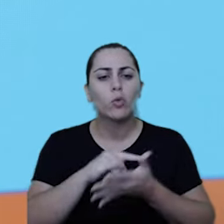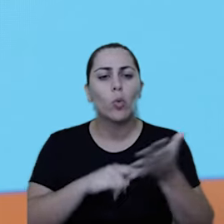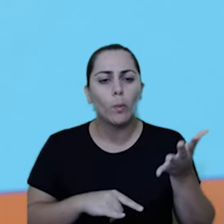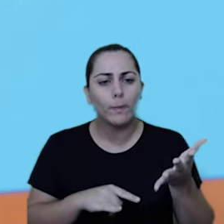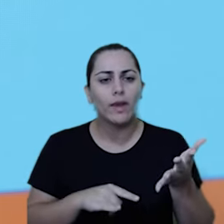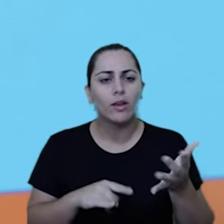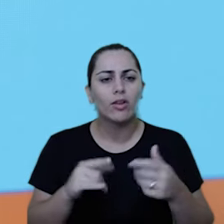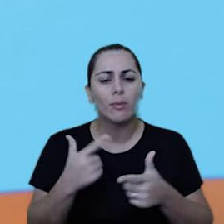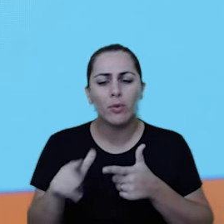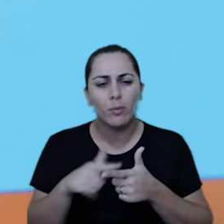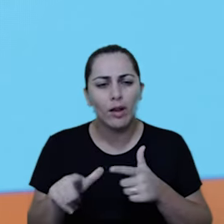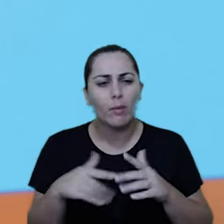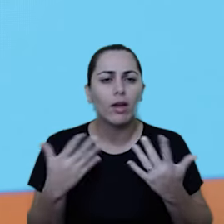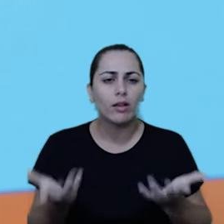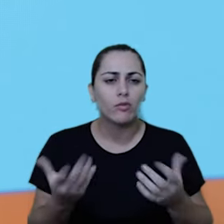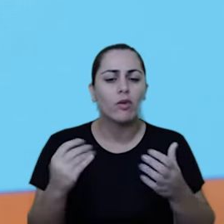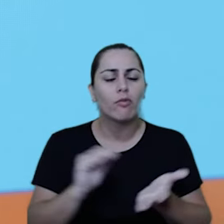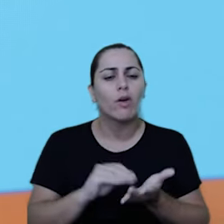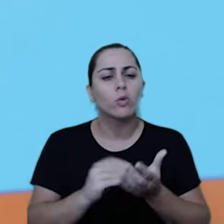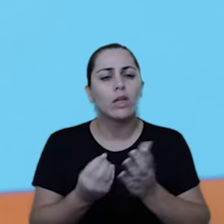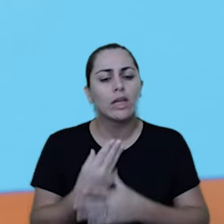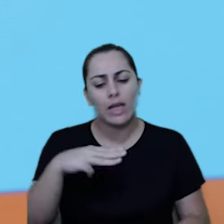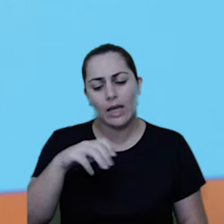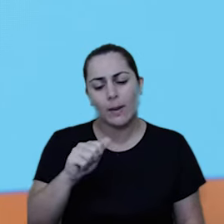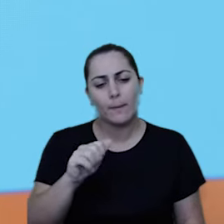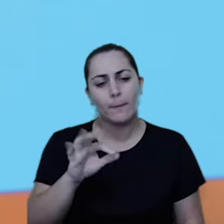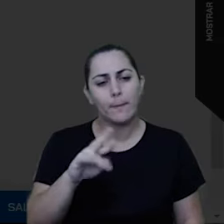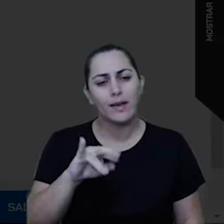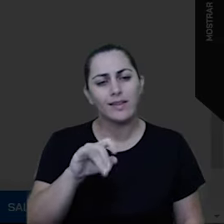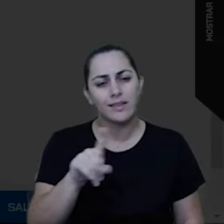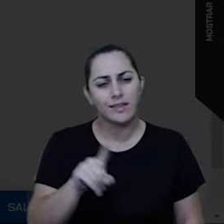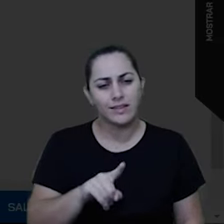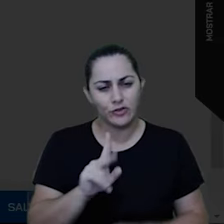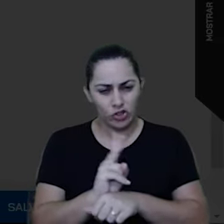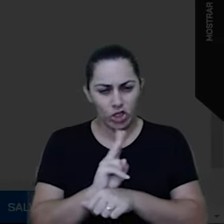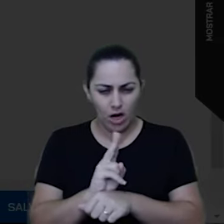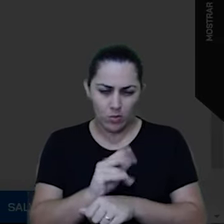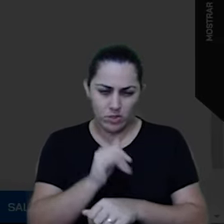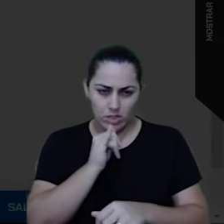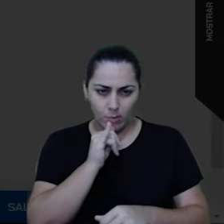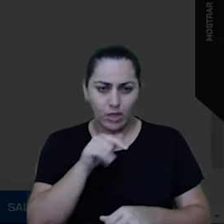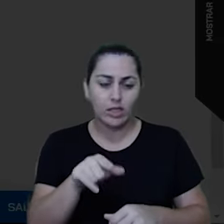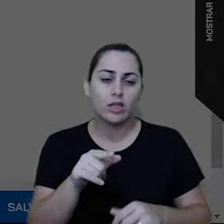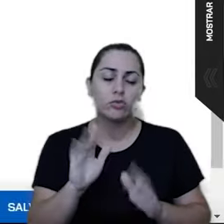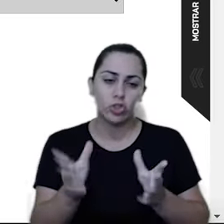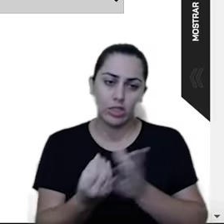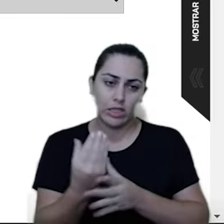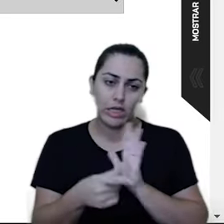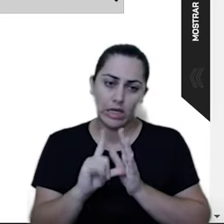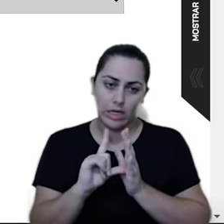documento dá Pan ele fala ó falta faltou você criar a matriz fiscal para esse determinado item ó lá mesma situação quer dizer que eu já tinha